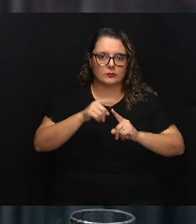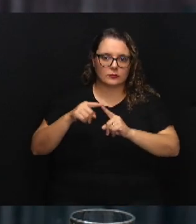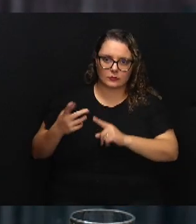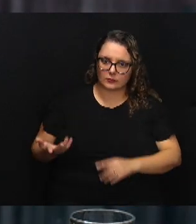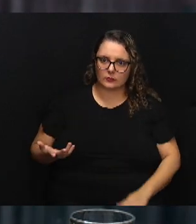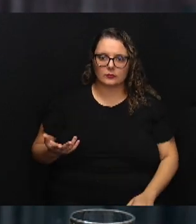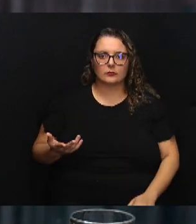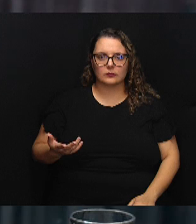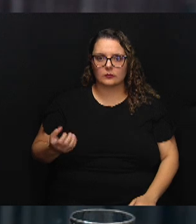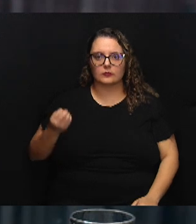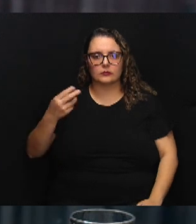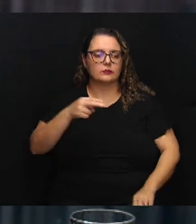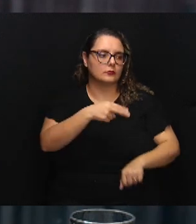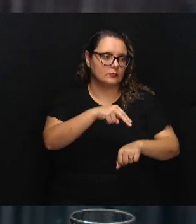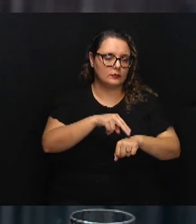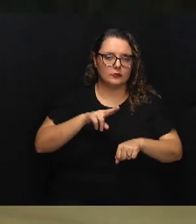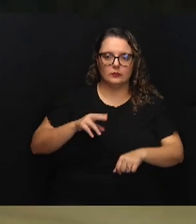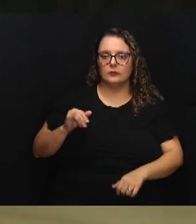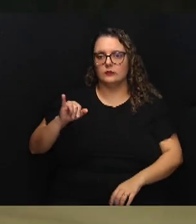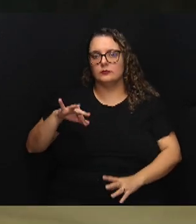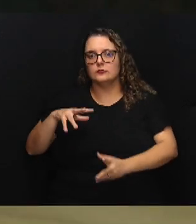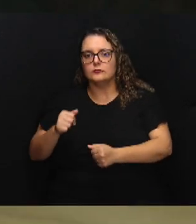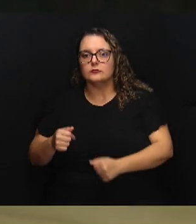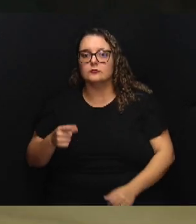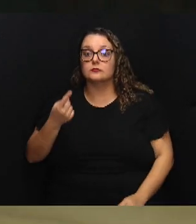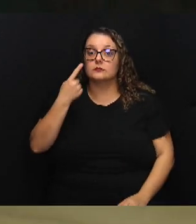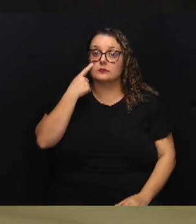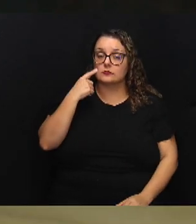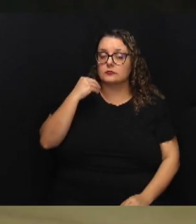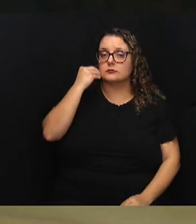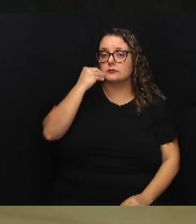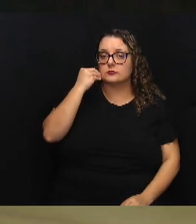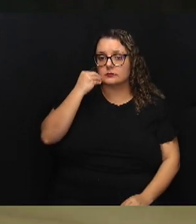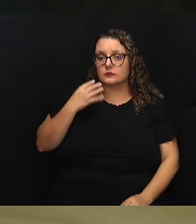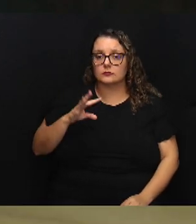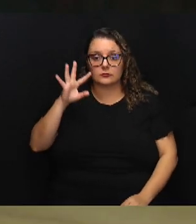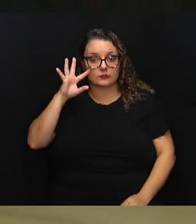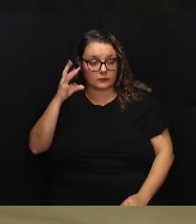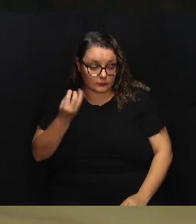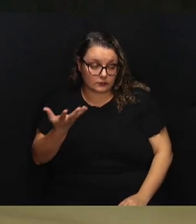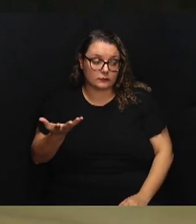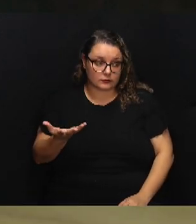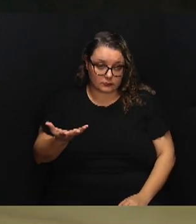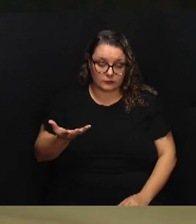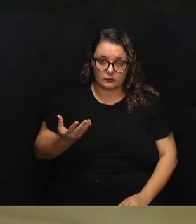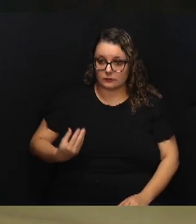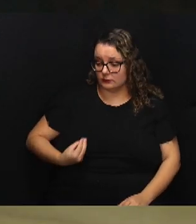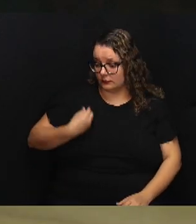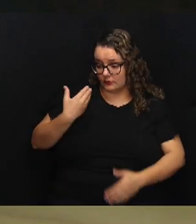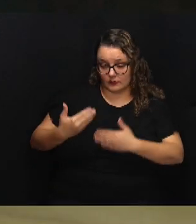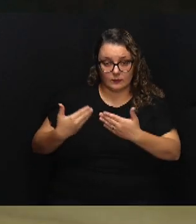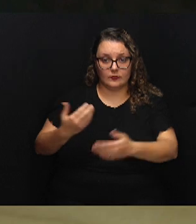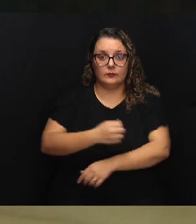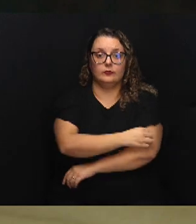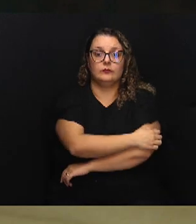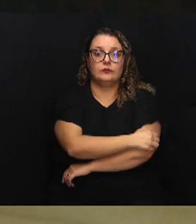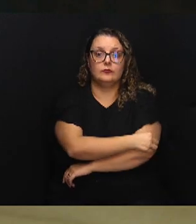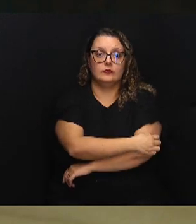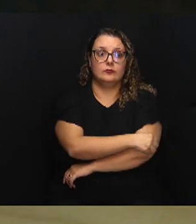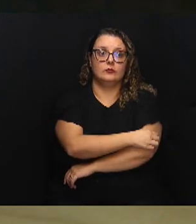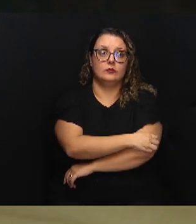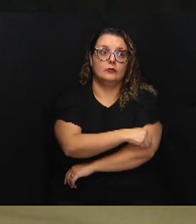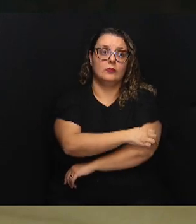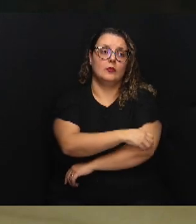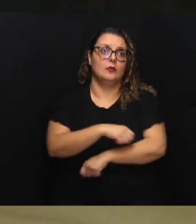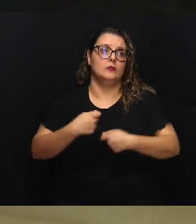seja nacional ou internacional. Olha só, né, experiência, né, conhecimento é algo que você vai levar para a vida, só que você precisa de